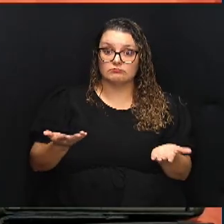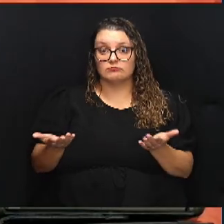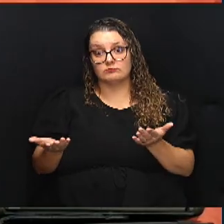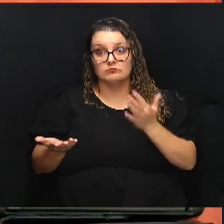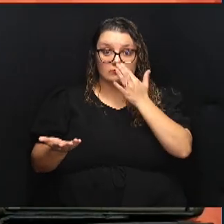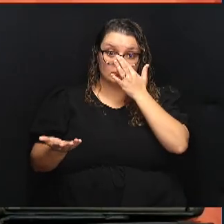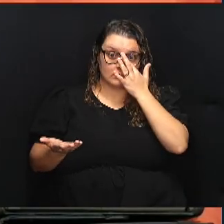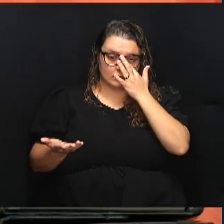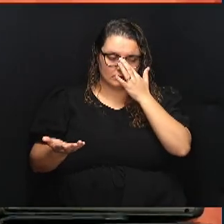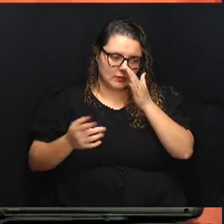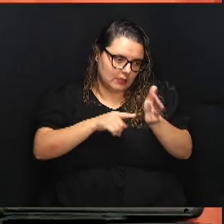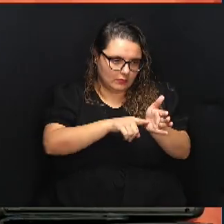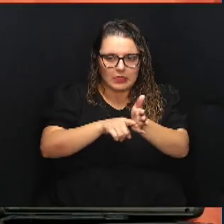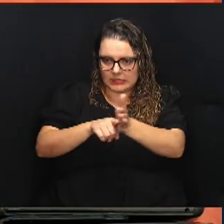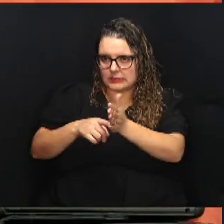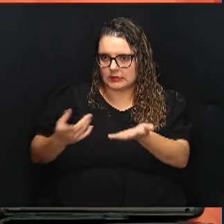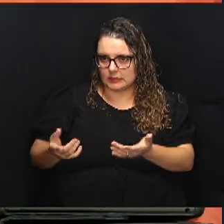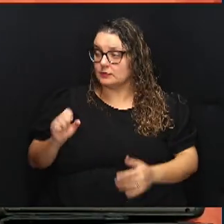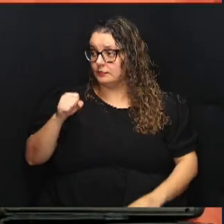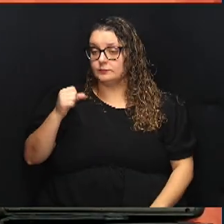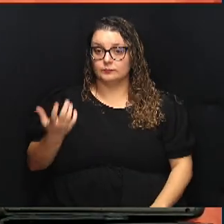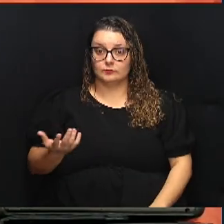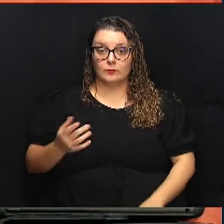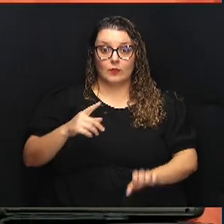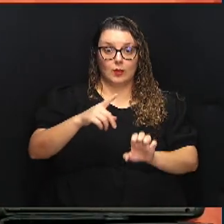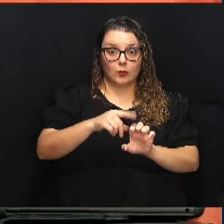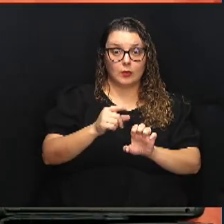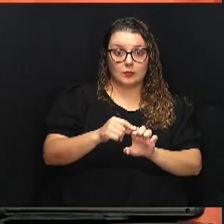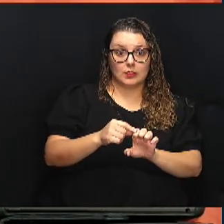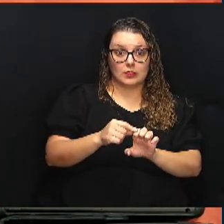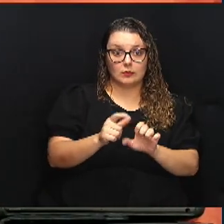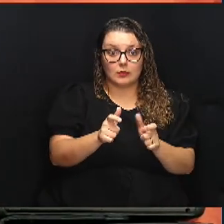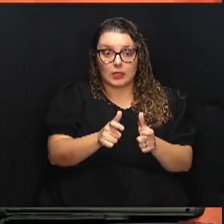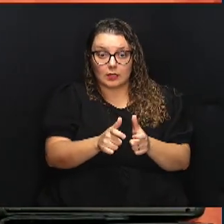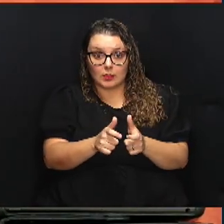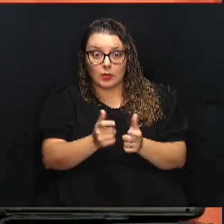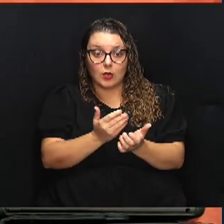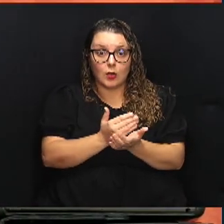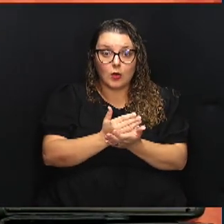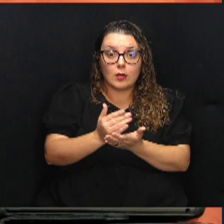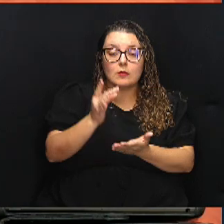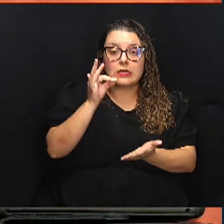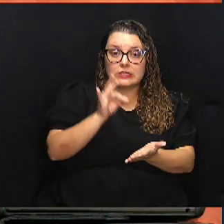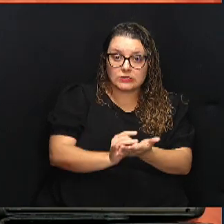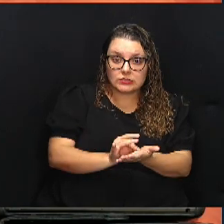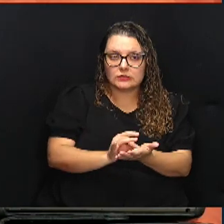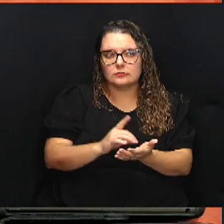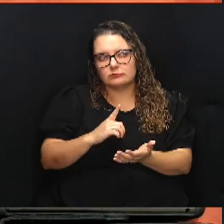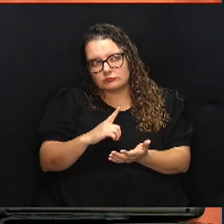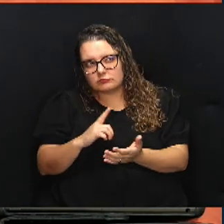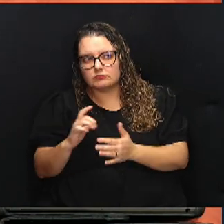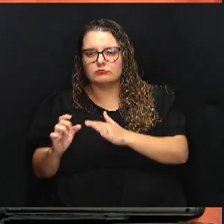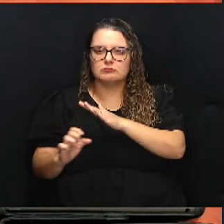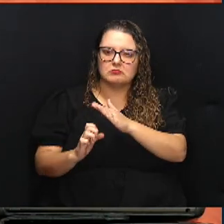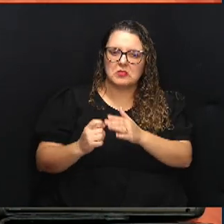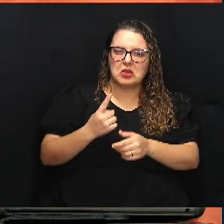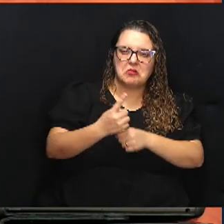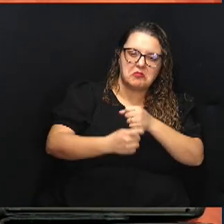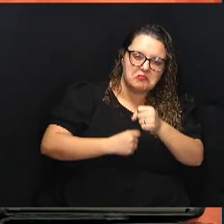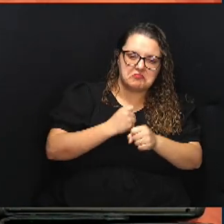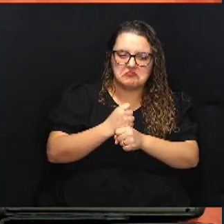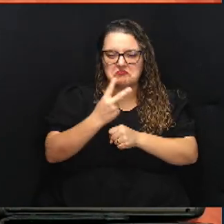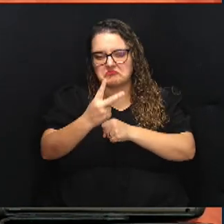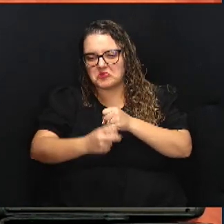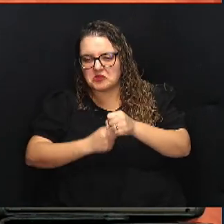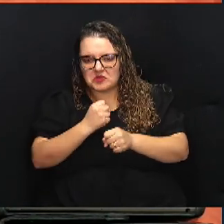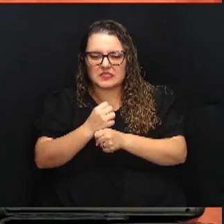em termos de pesquisa, Uhum. um empreendedor, pequeno empreendedor, começa de fato virar teu negócio depois de 1, 2, 3